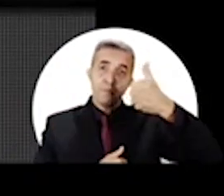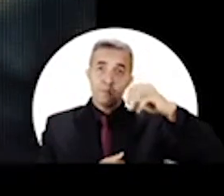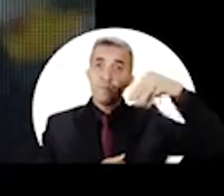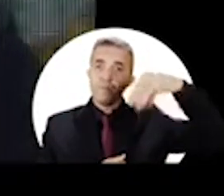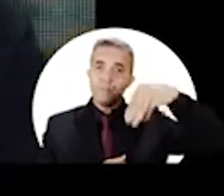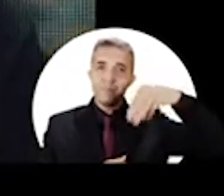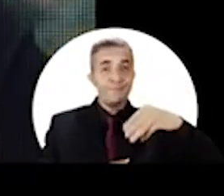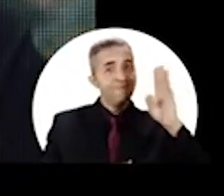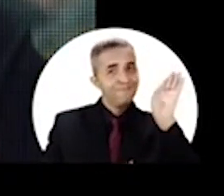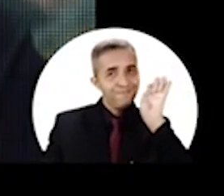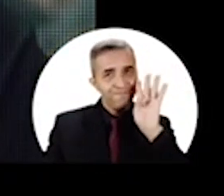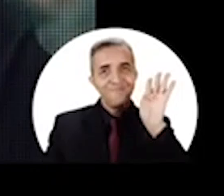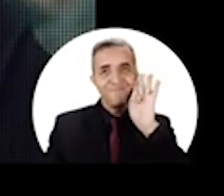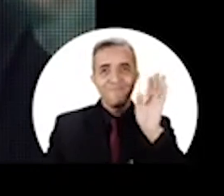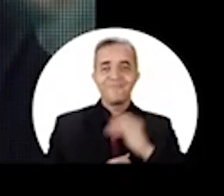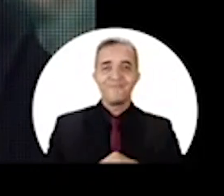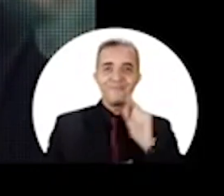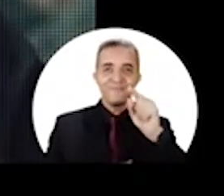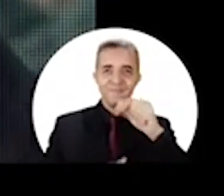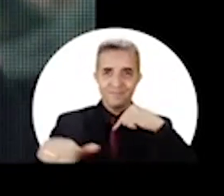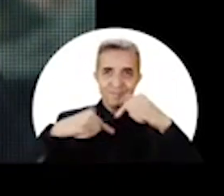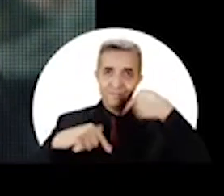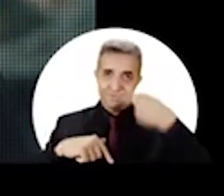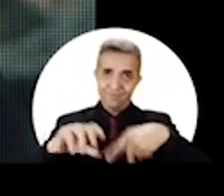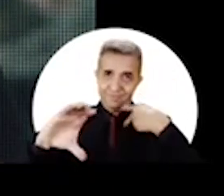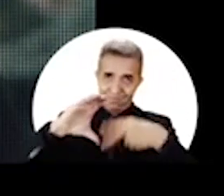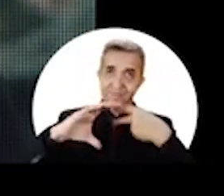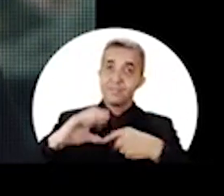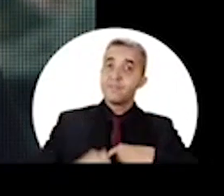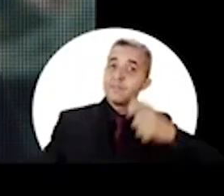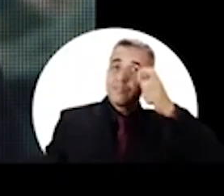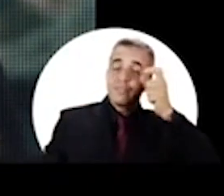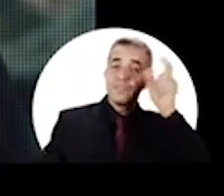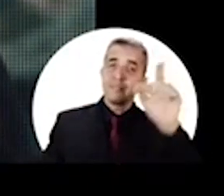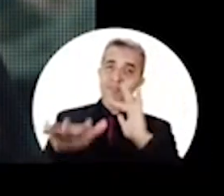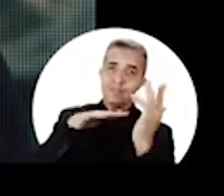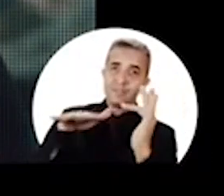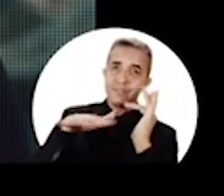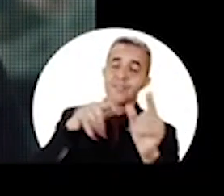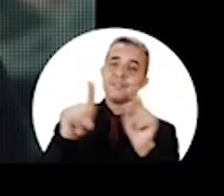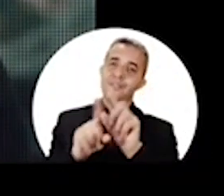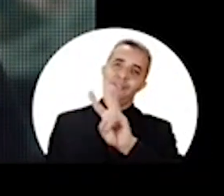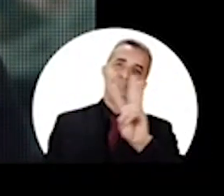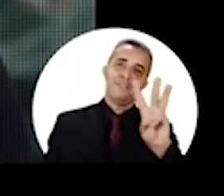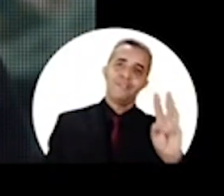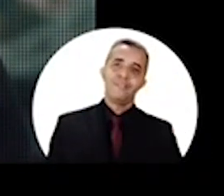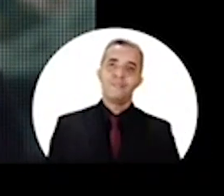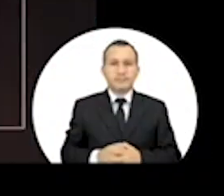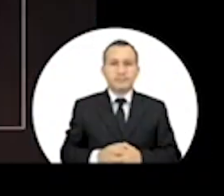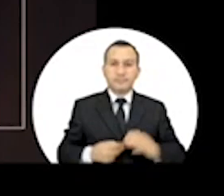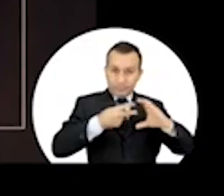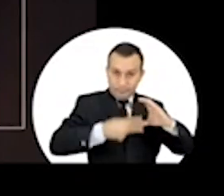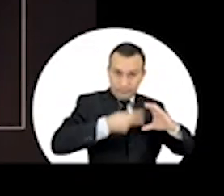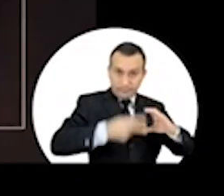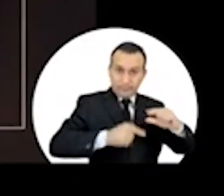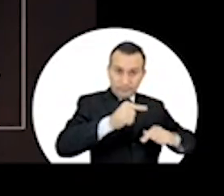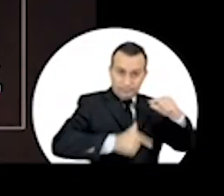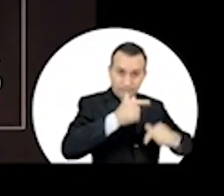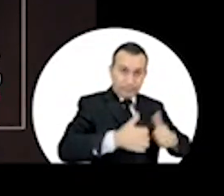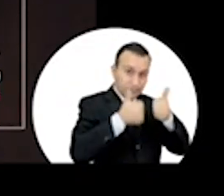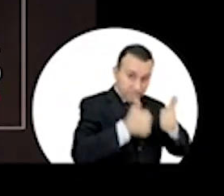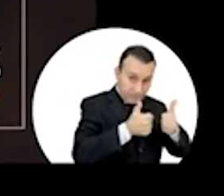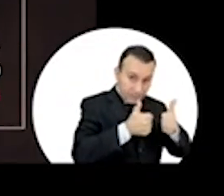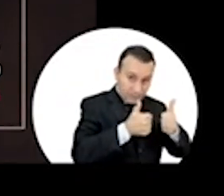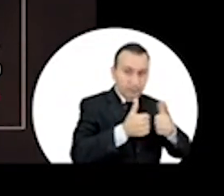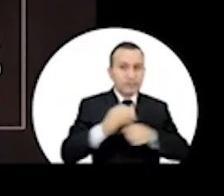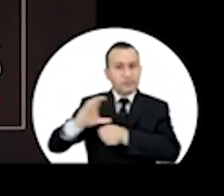10 minutos. Legal, né? Acompanhe o trabalho da Câmara no site e nas redes sociais. O Colégio de